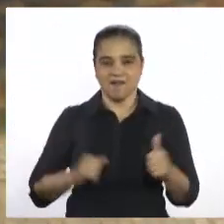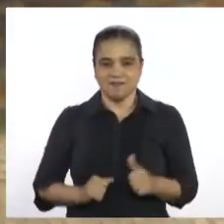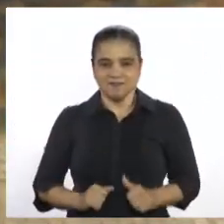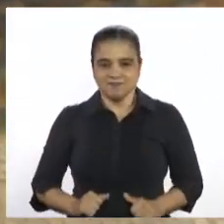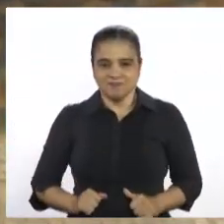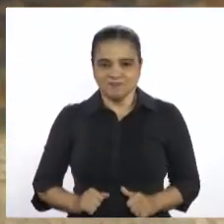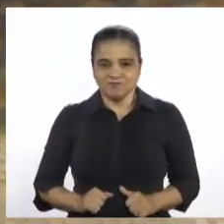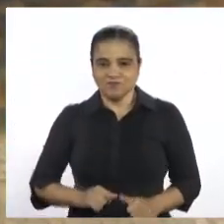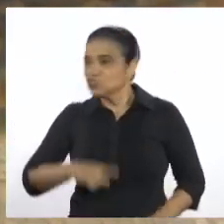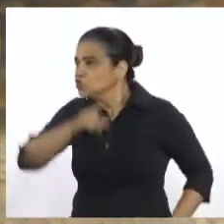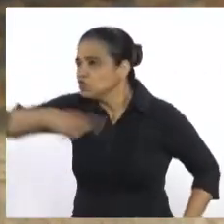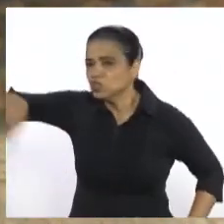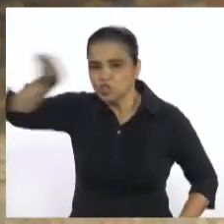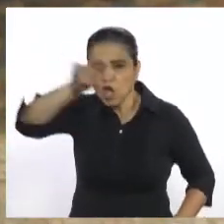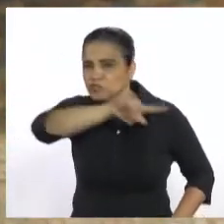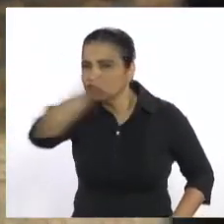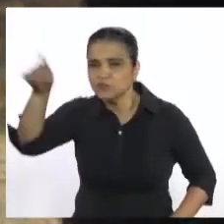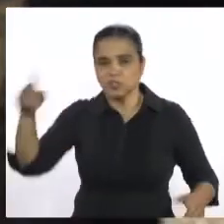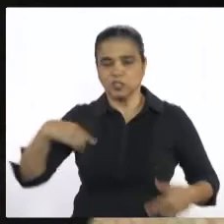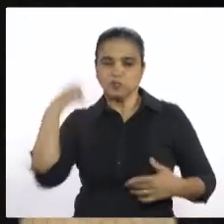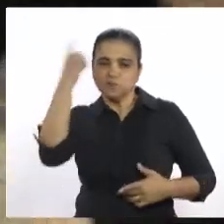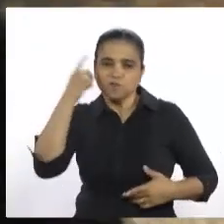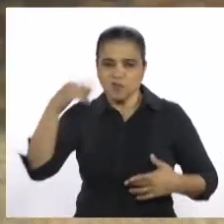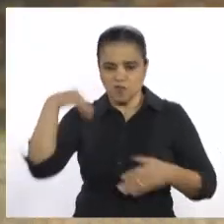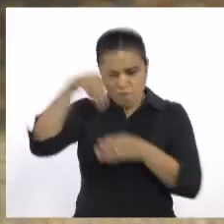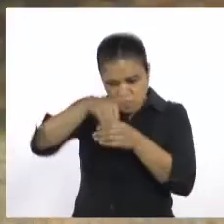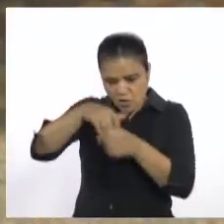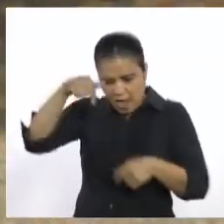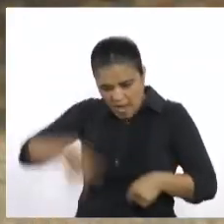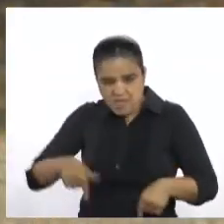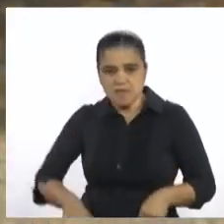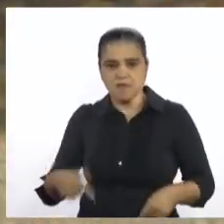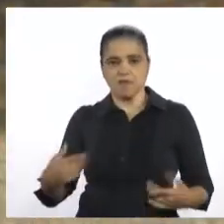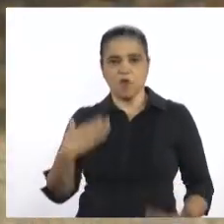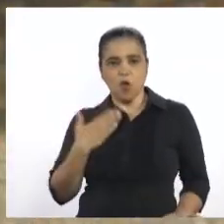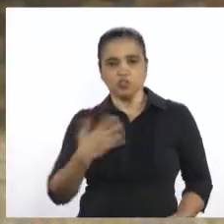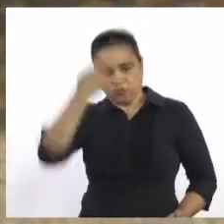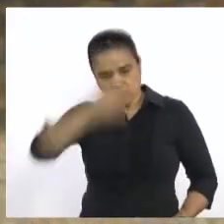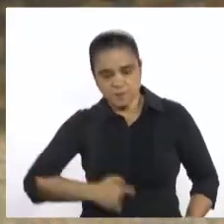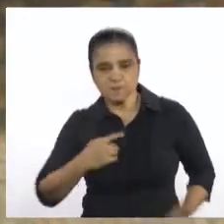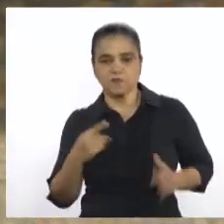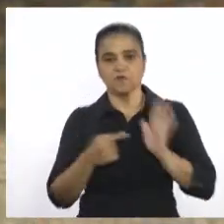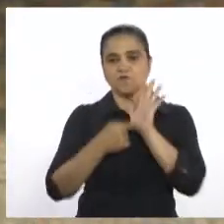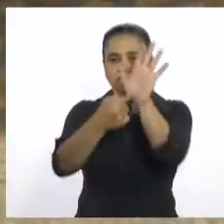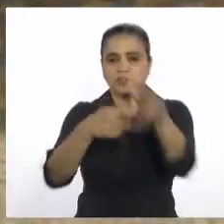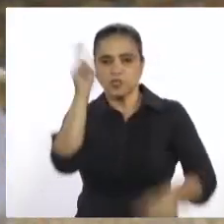estamos aqui, foram vocês que colocaram. Então, reivindique, sim, o direito de vocês. Obrigada.